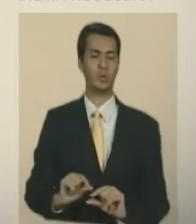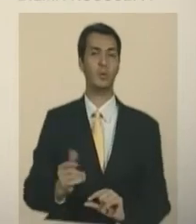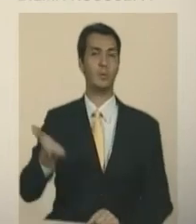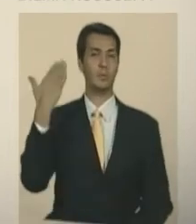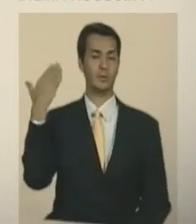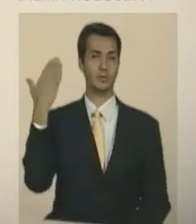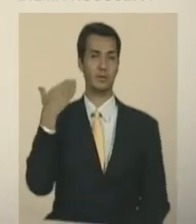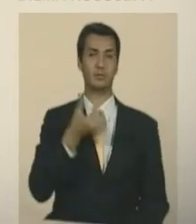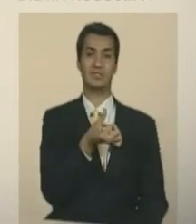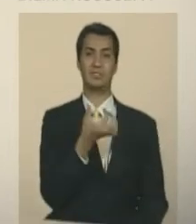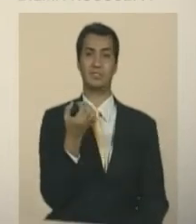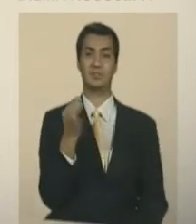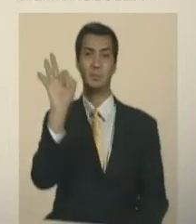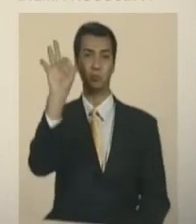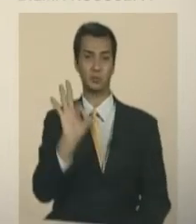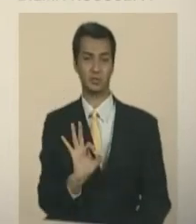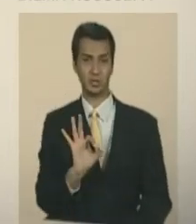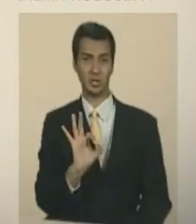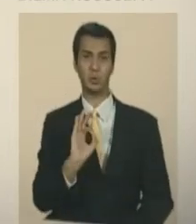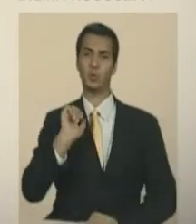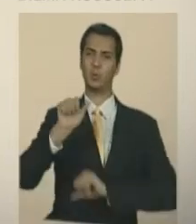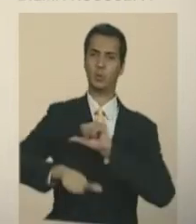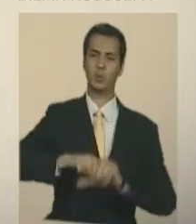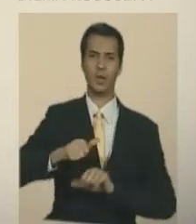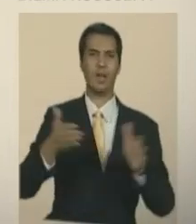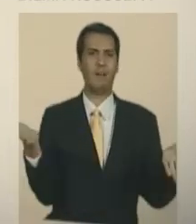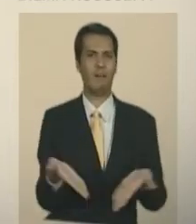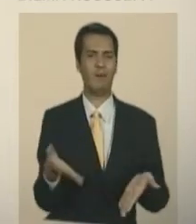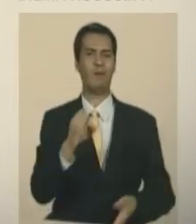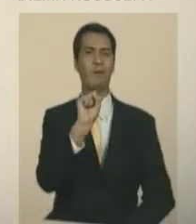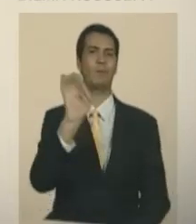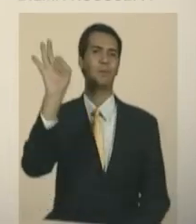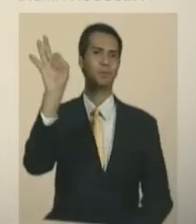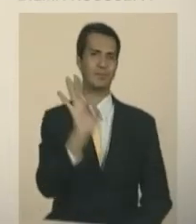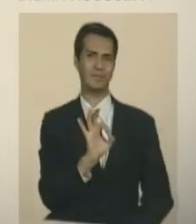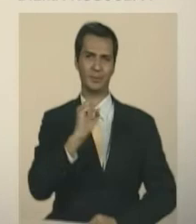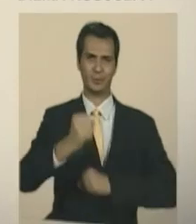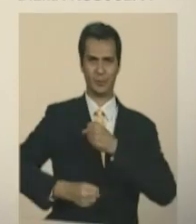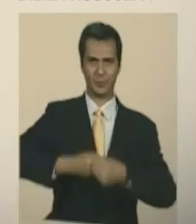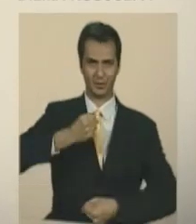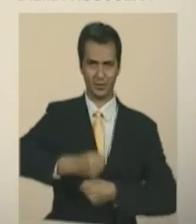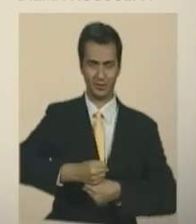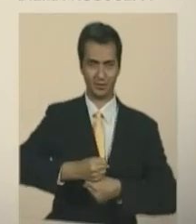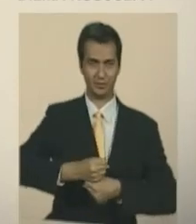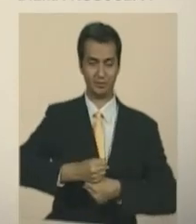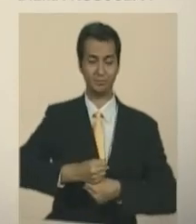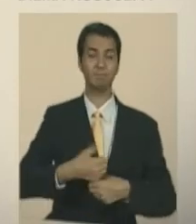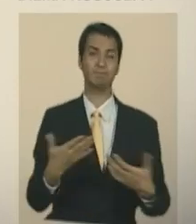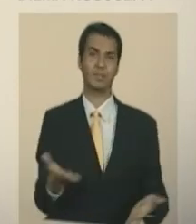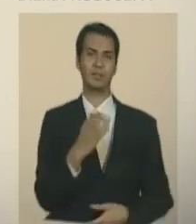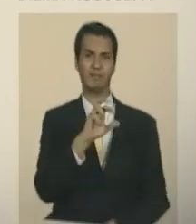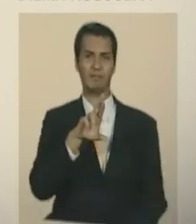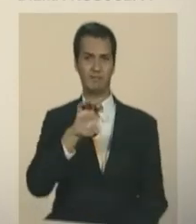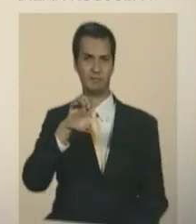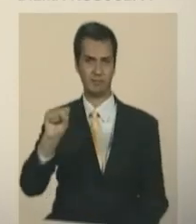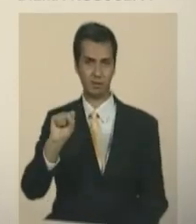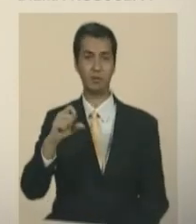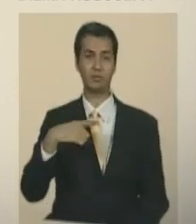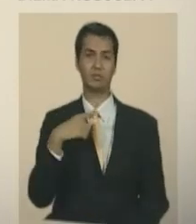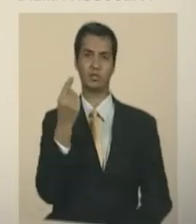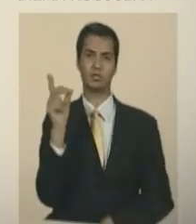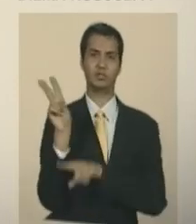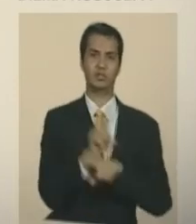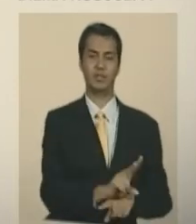passaram dos sessenta por cento ao ano para apenas oito por cento ao ano o crescer concede crédito do valor de